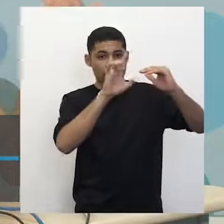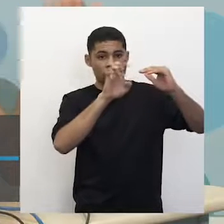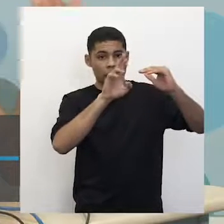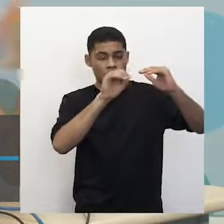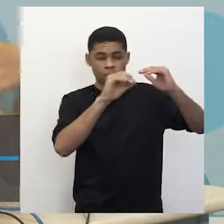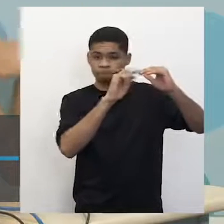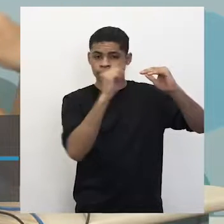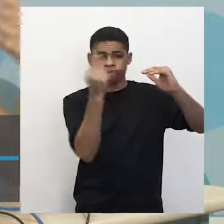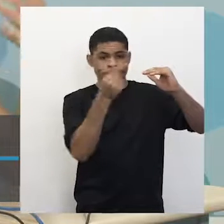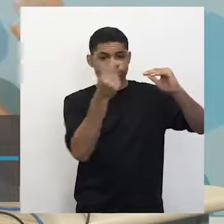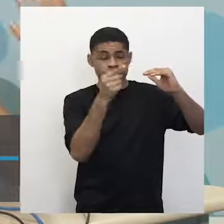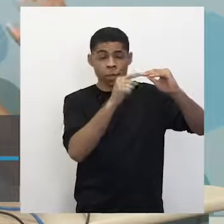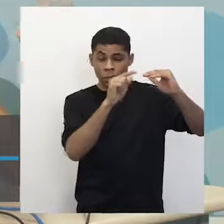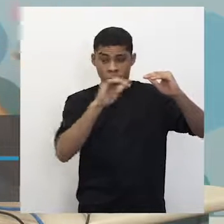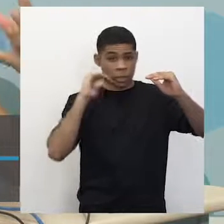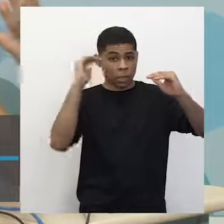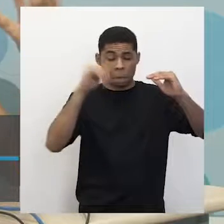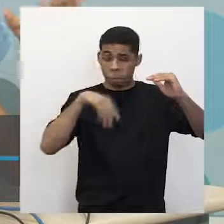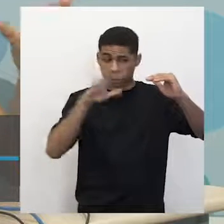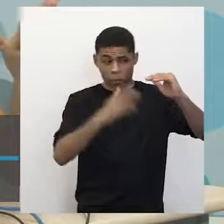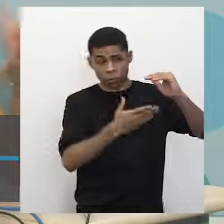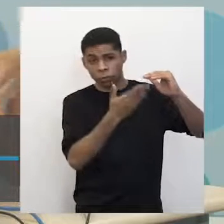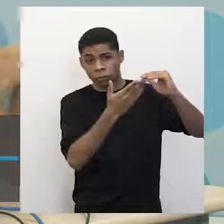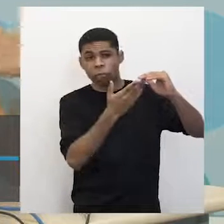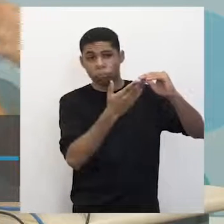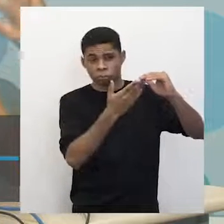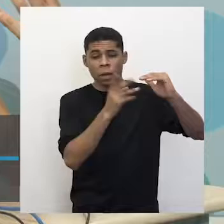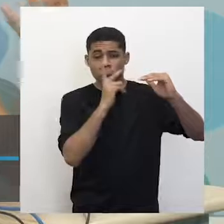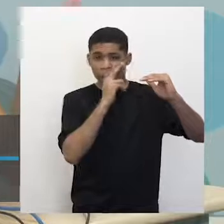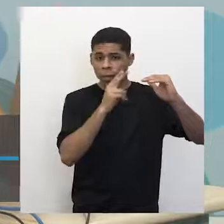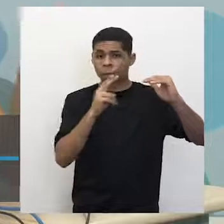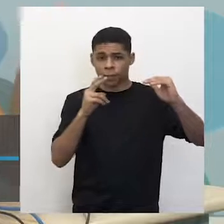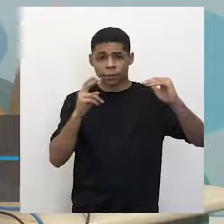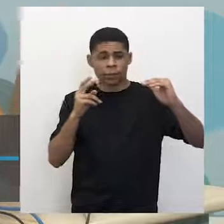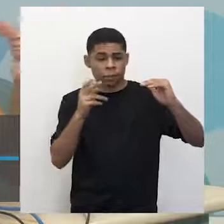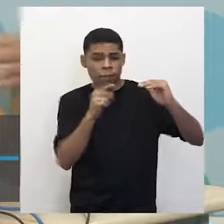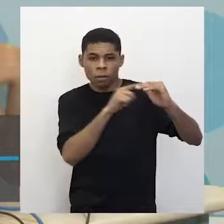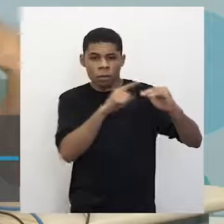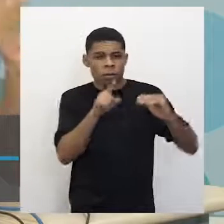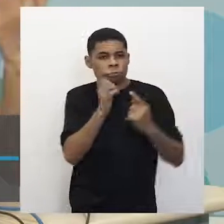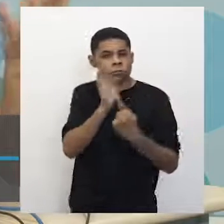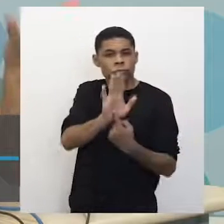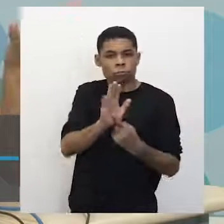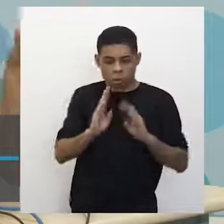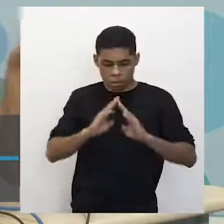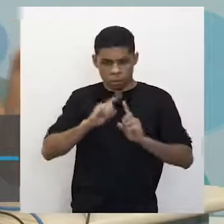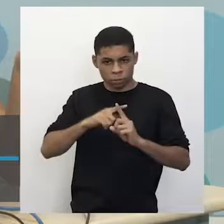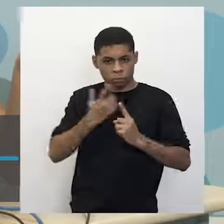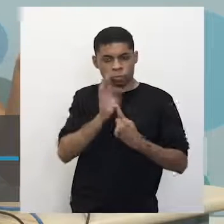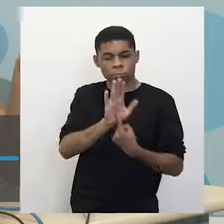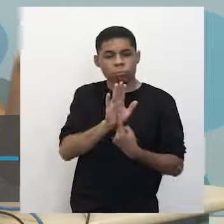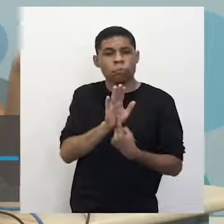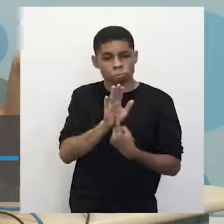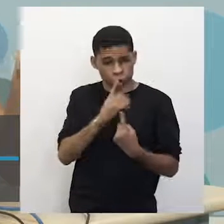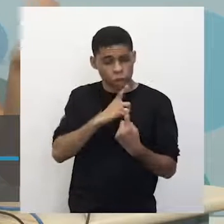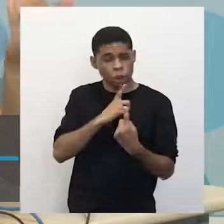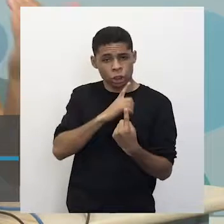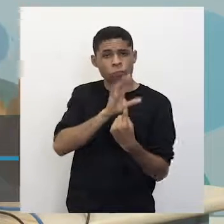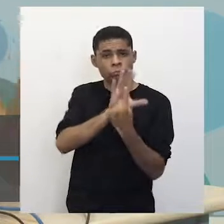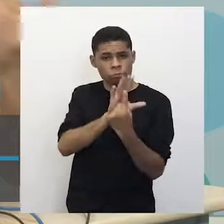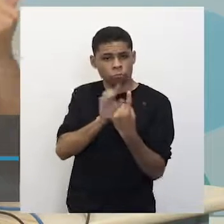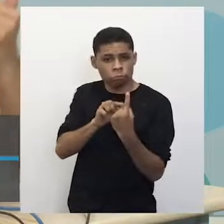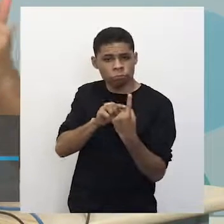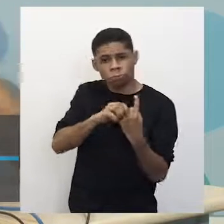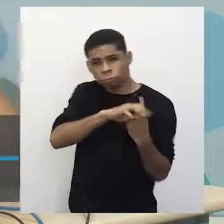por ser os representantes aí de Deus, os representantes da igreja, eles se consideravam suzeranos dos suzeranos, né?